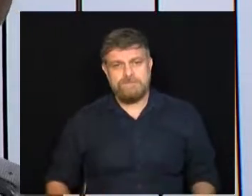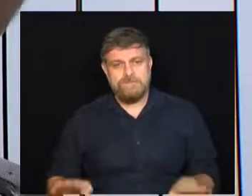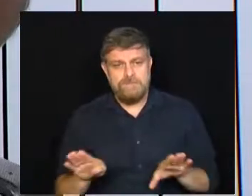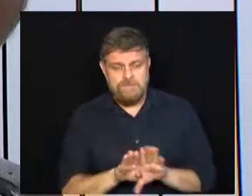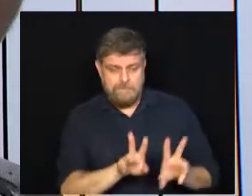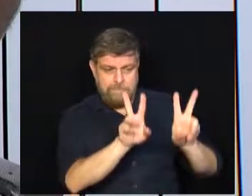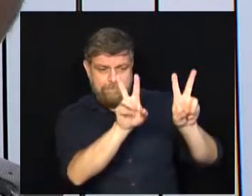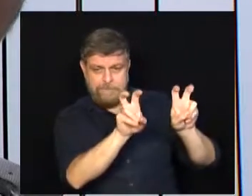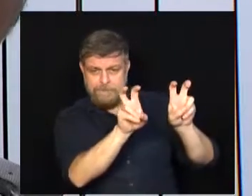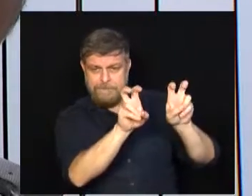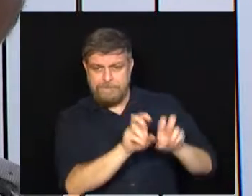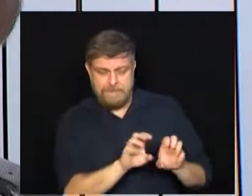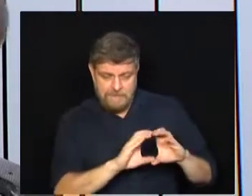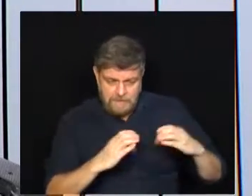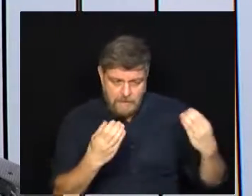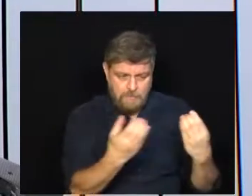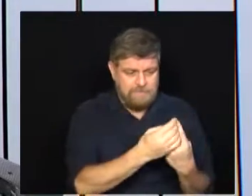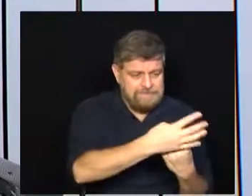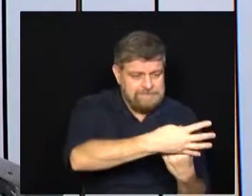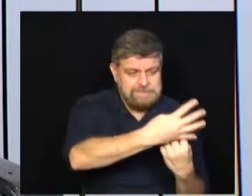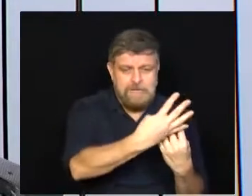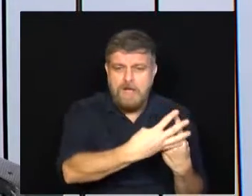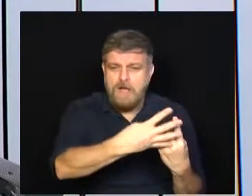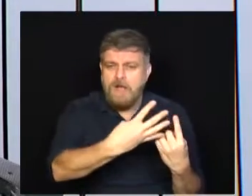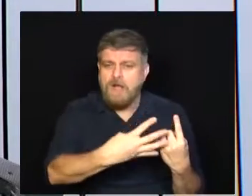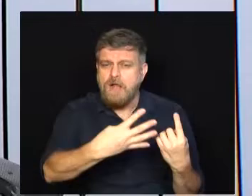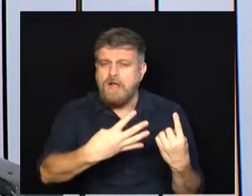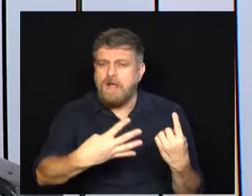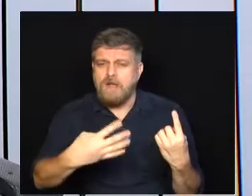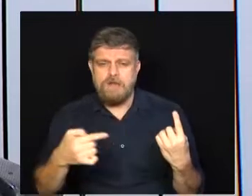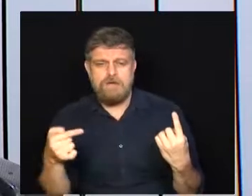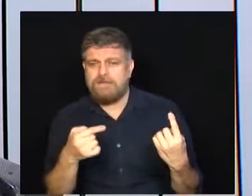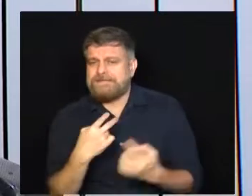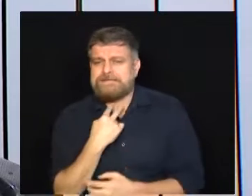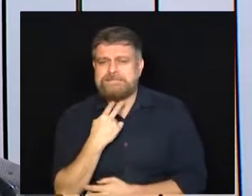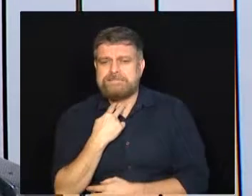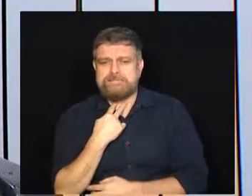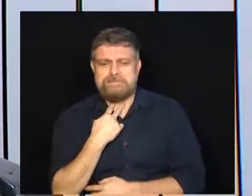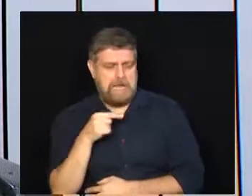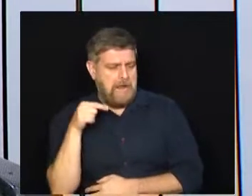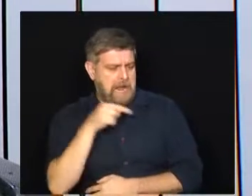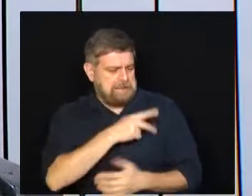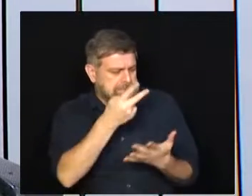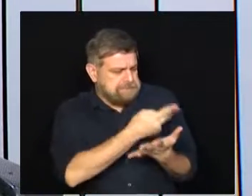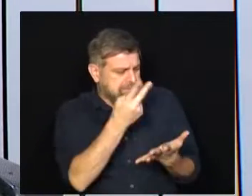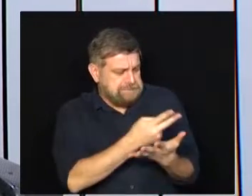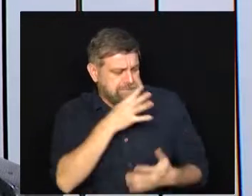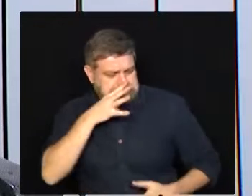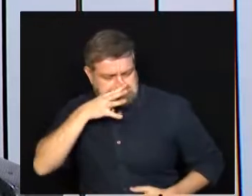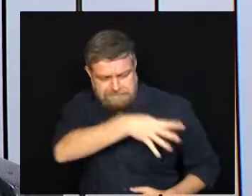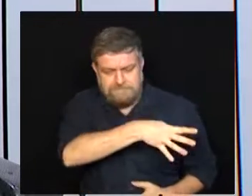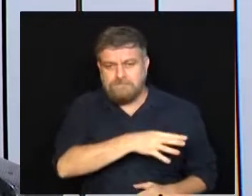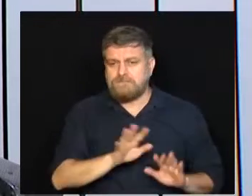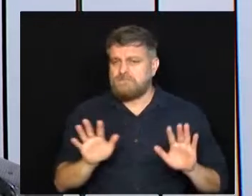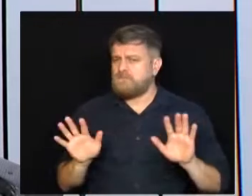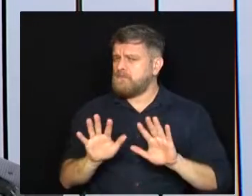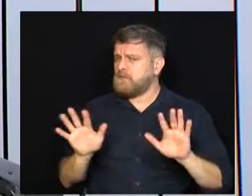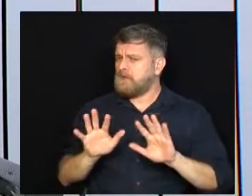envolvem essa comunidade não se pode culpabilizar, não se pode ter,